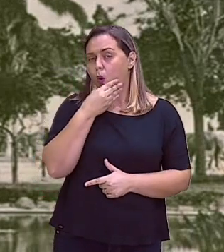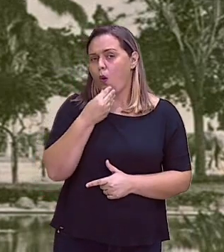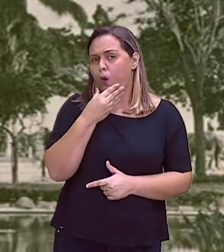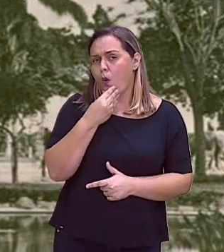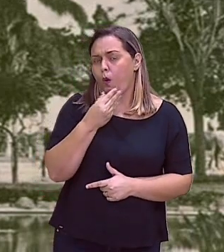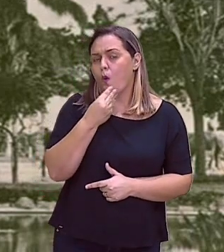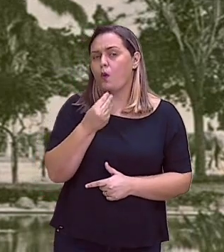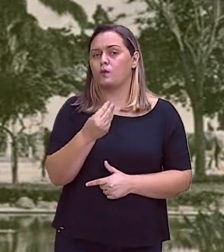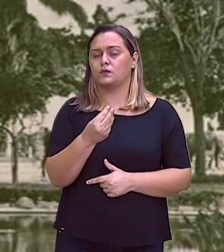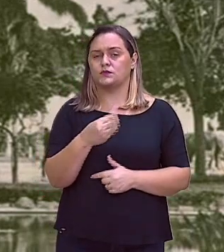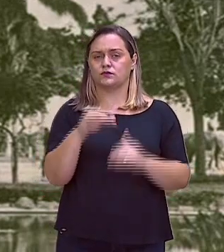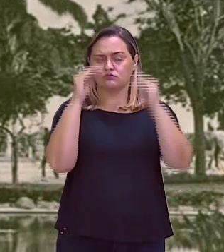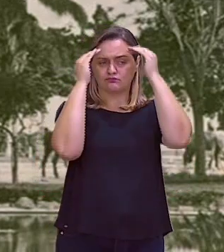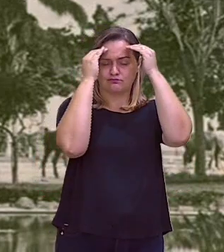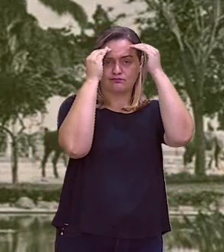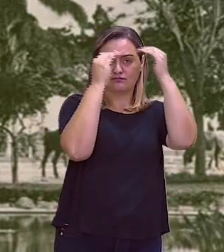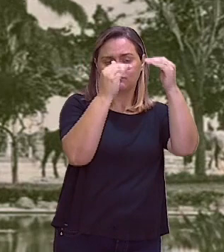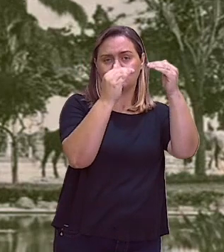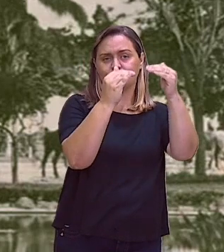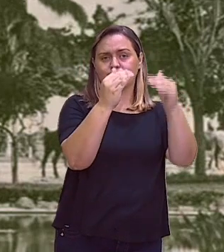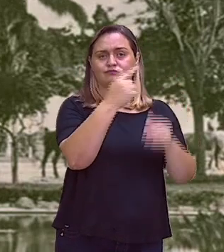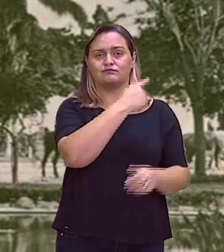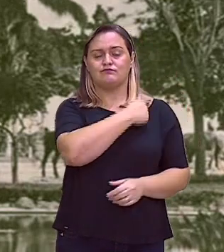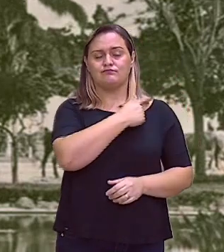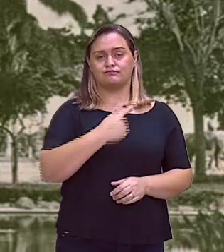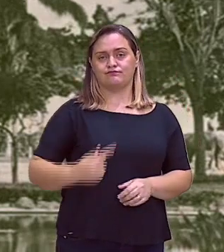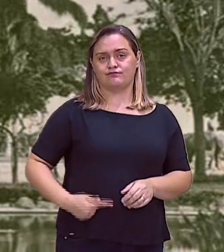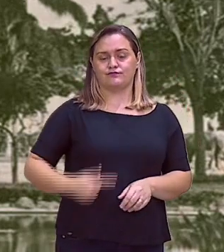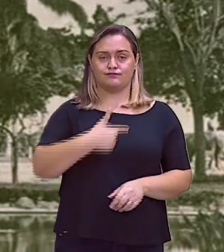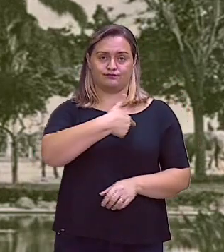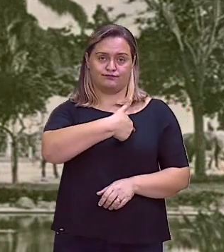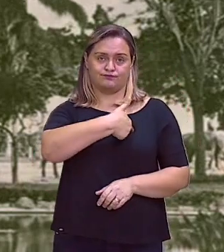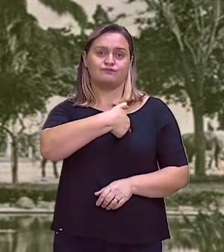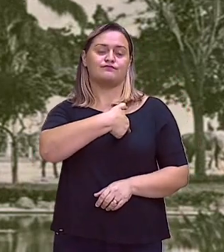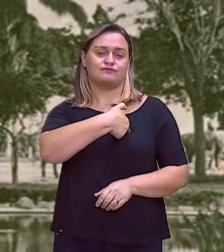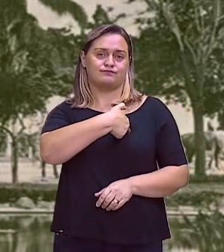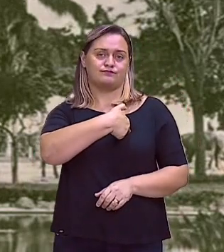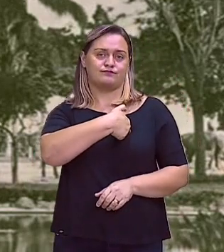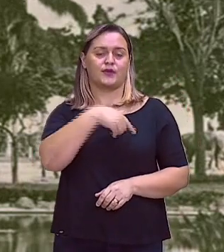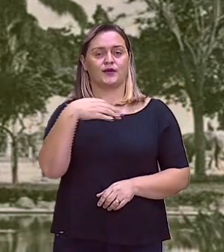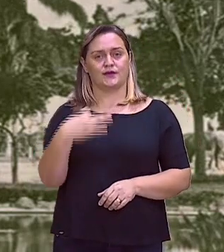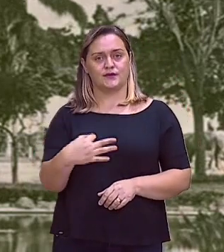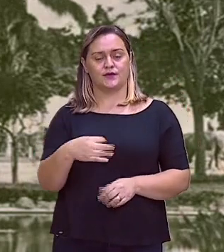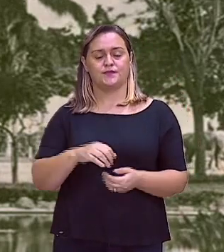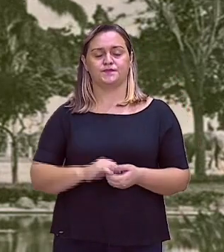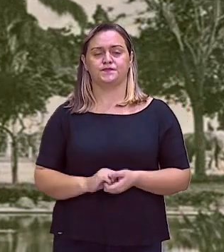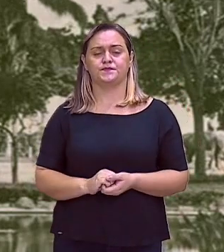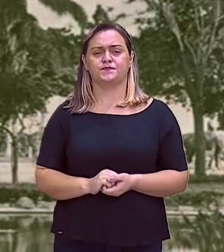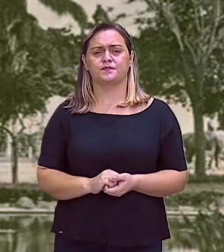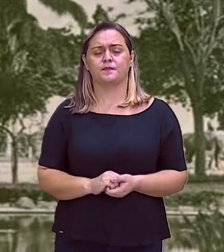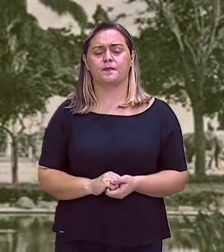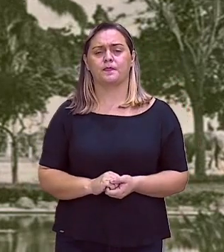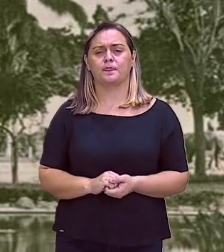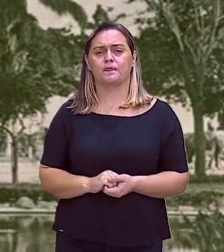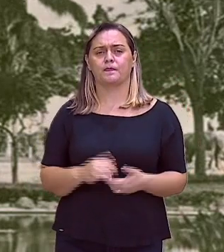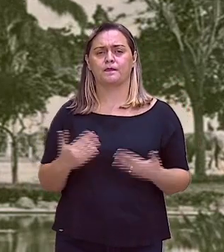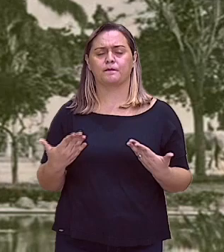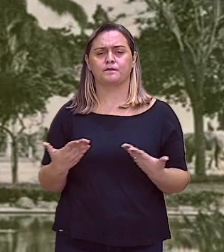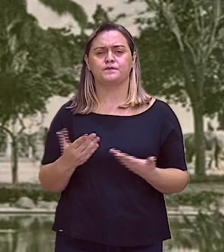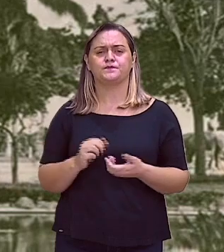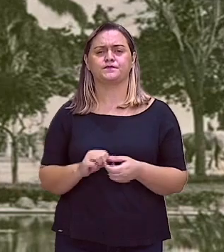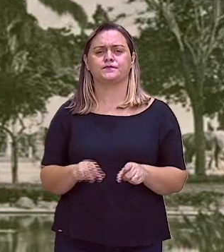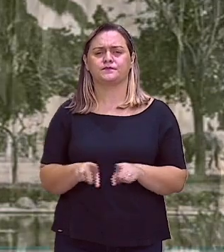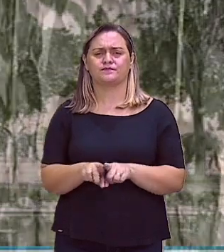confiança recebendo ordens diretas do presidente no caso várias as